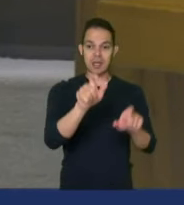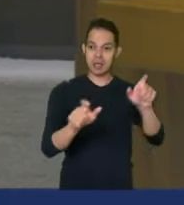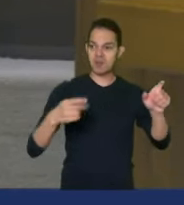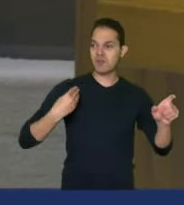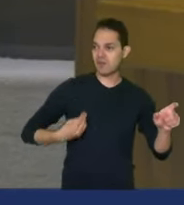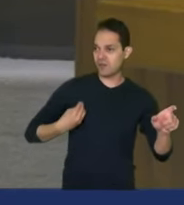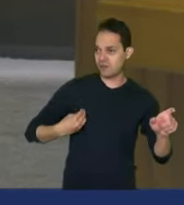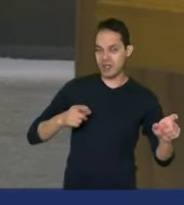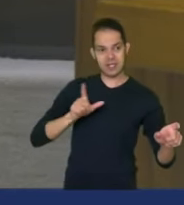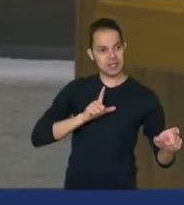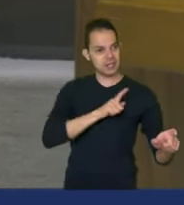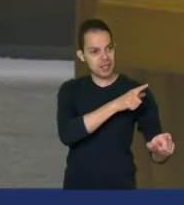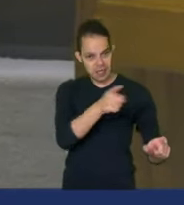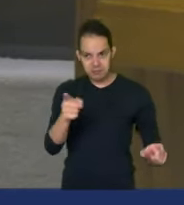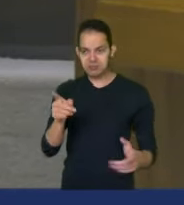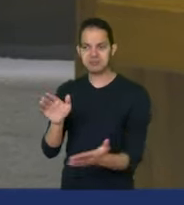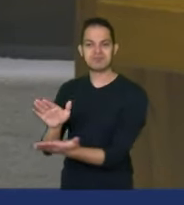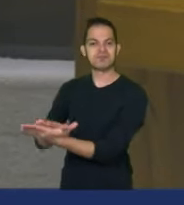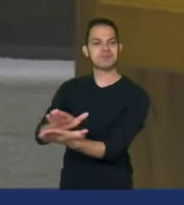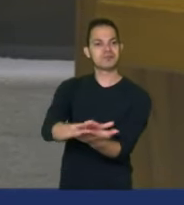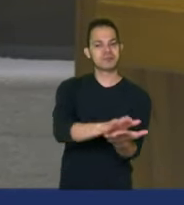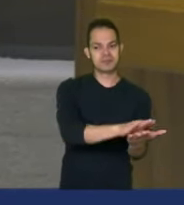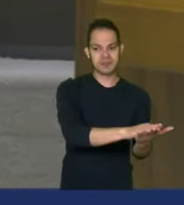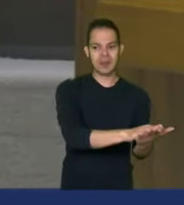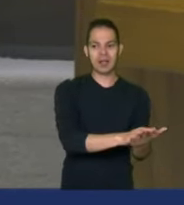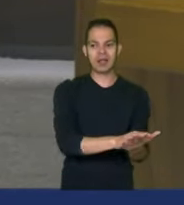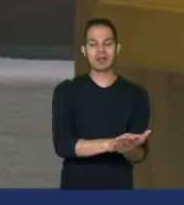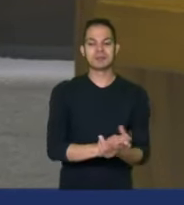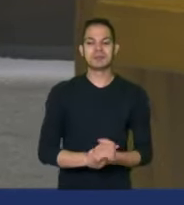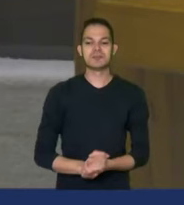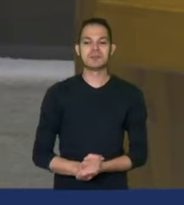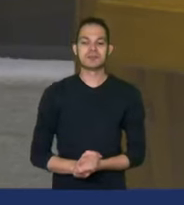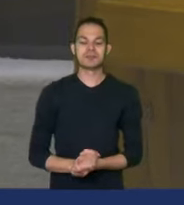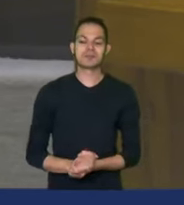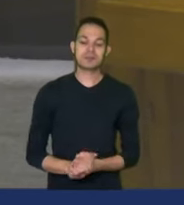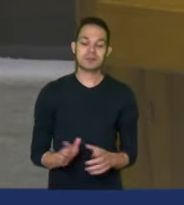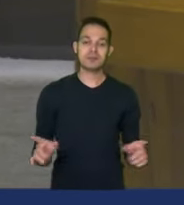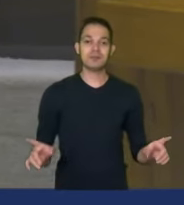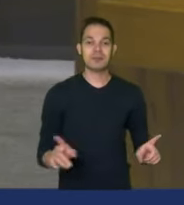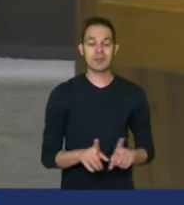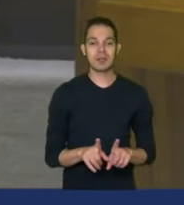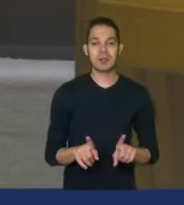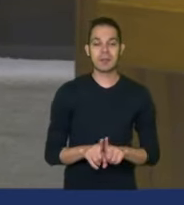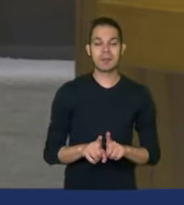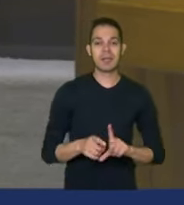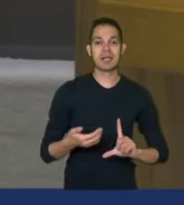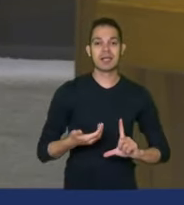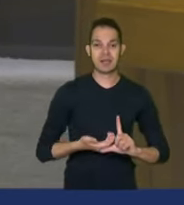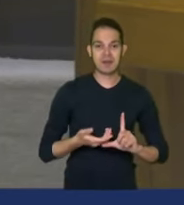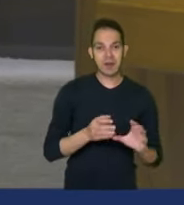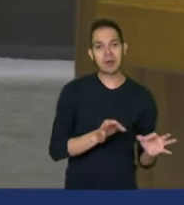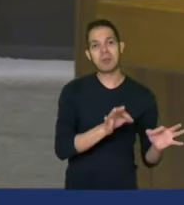nos acompanha também através aqui da TV Câmara.